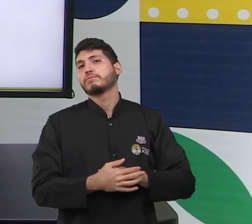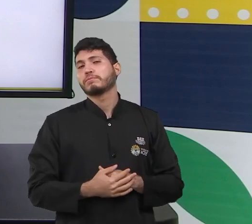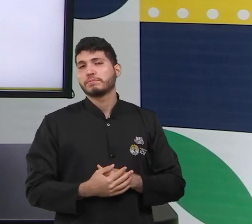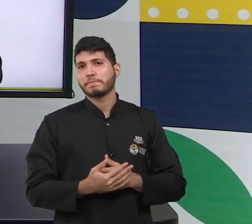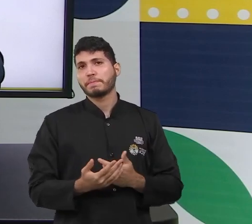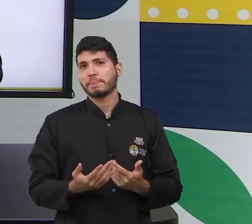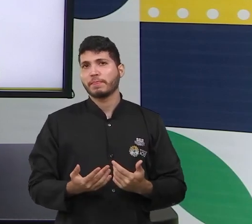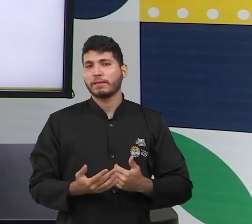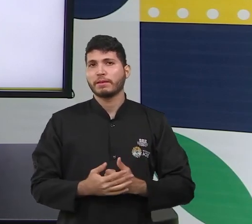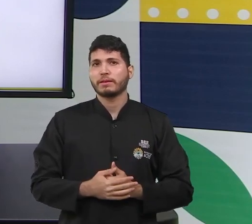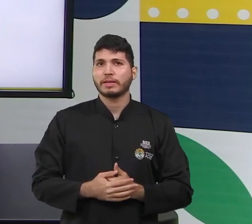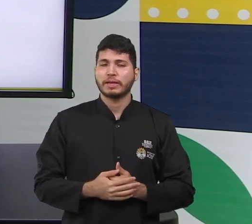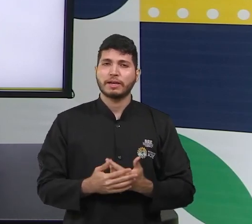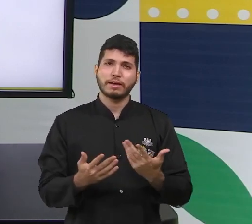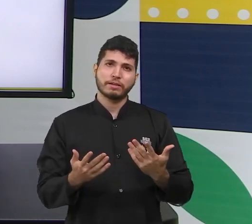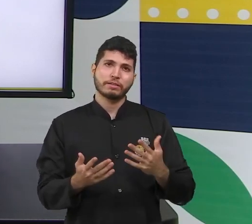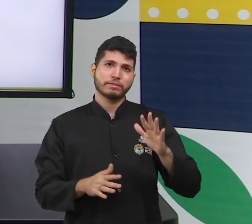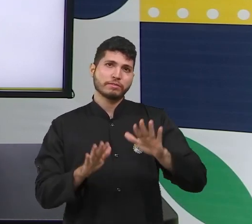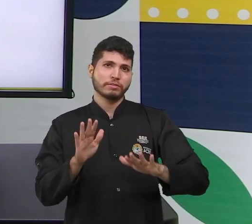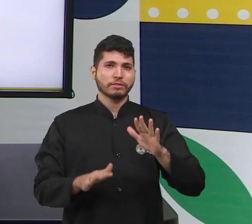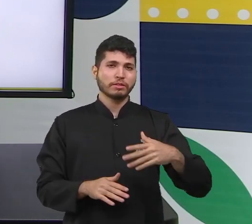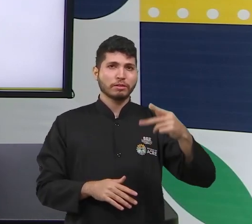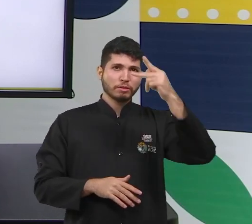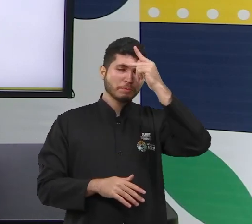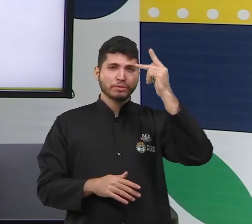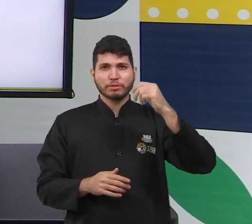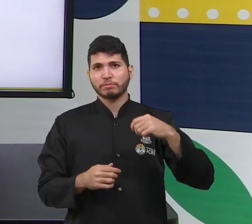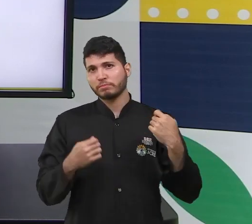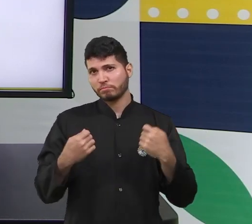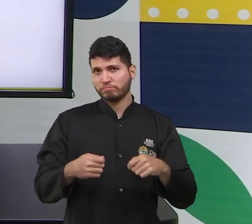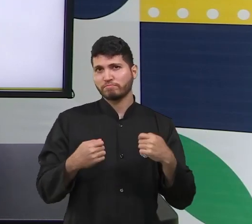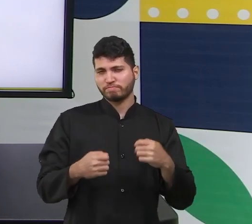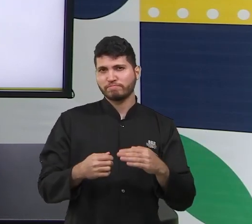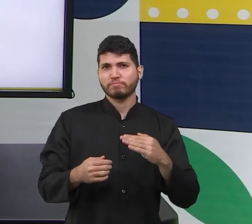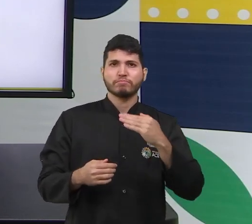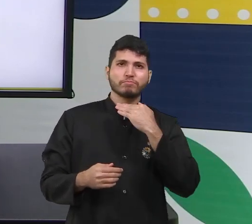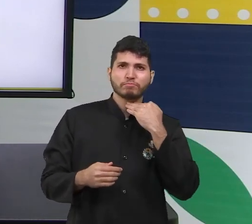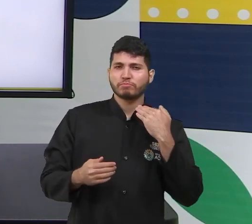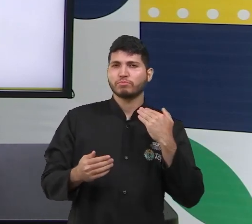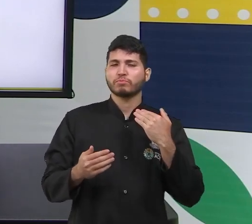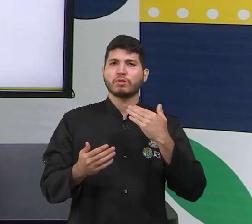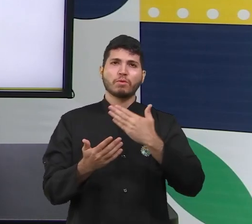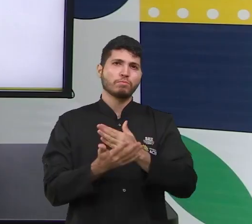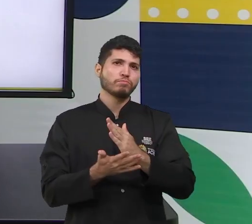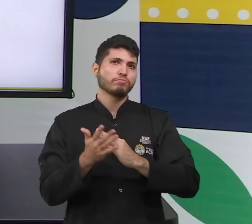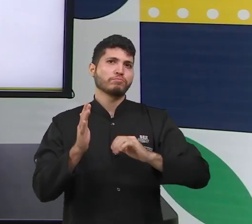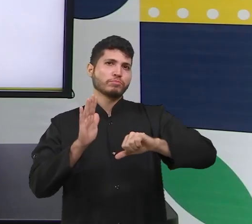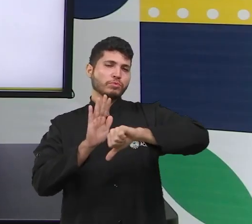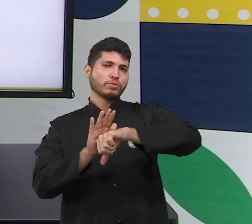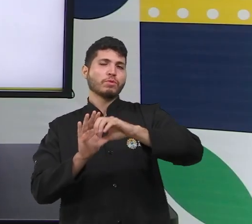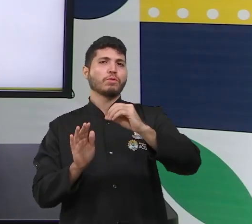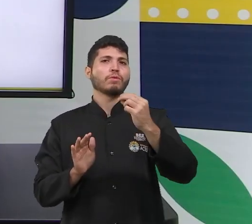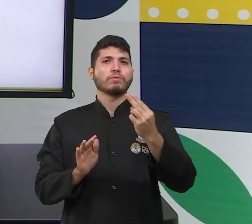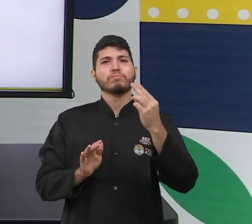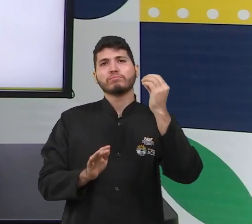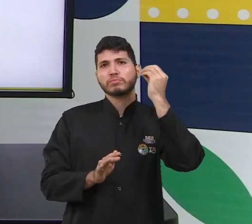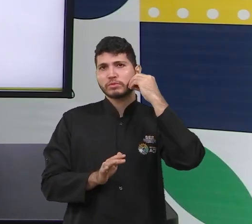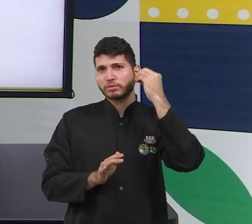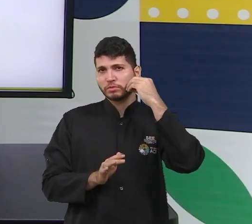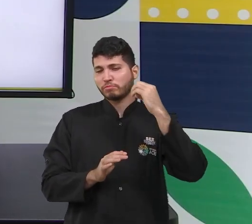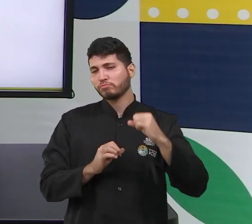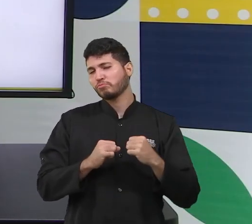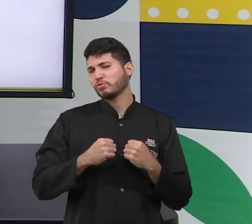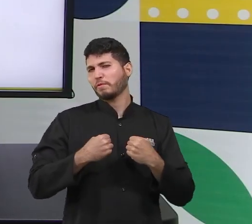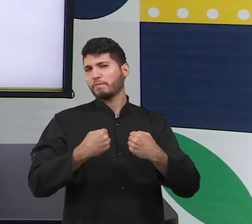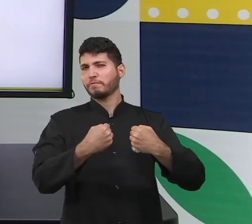que cometer algum tipo de assassinato, algum tipo de crime, né? Ou tentativa de assassinato em defesa da honra.